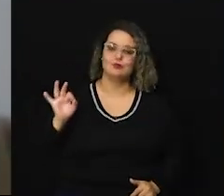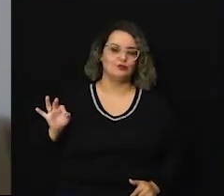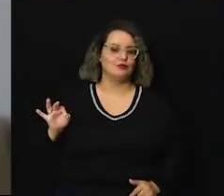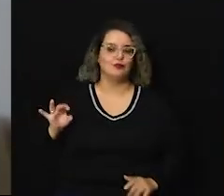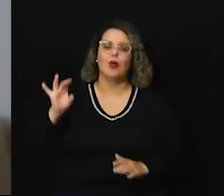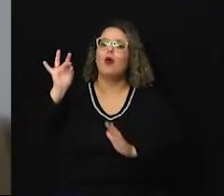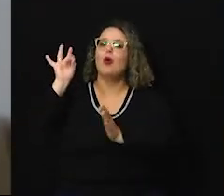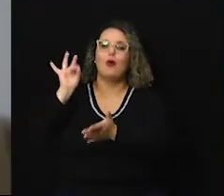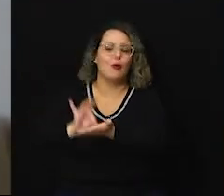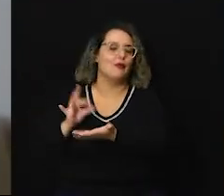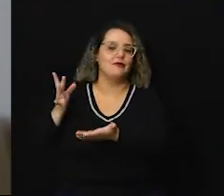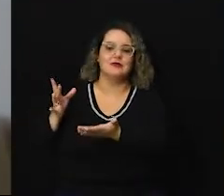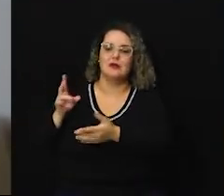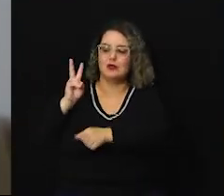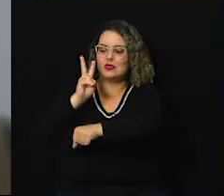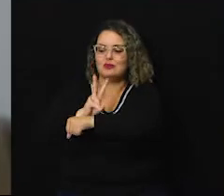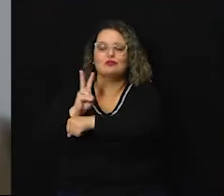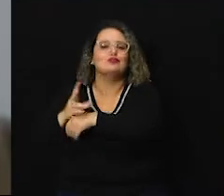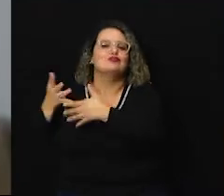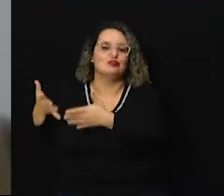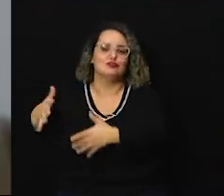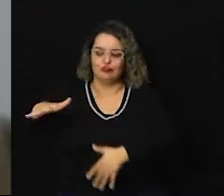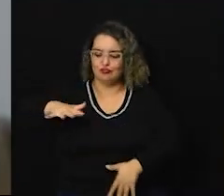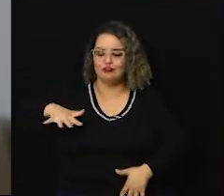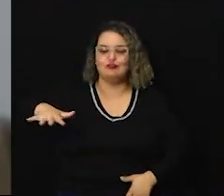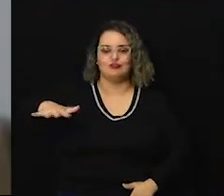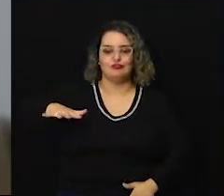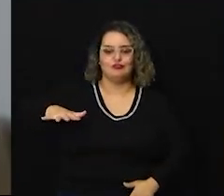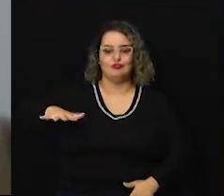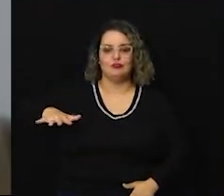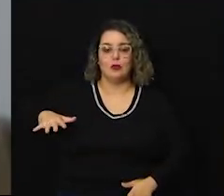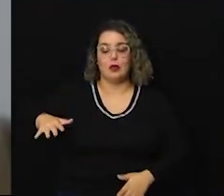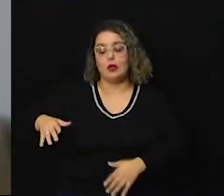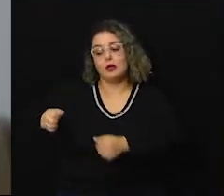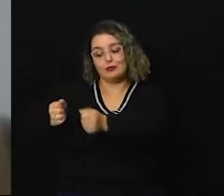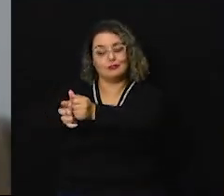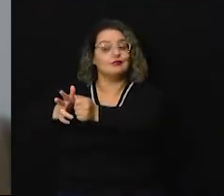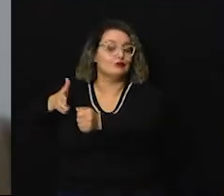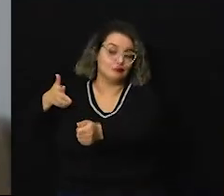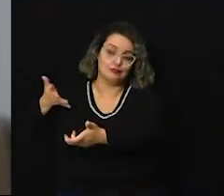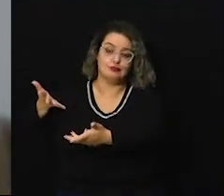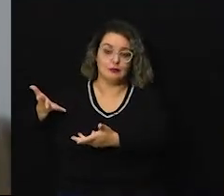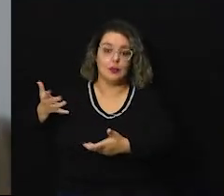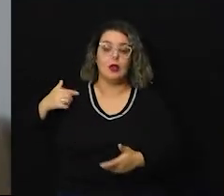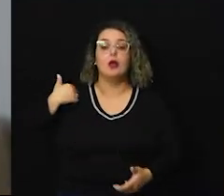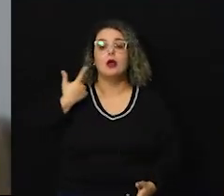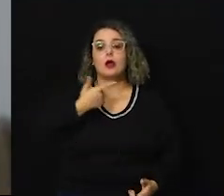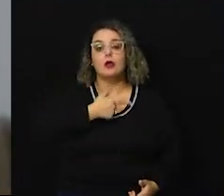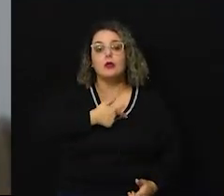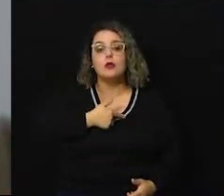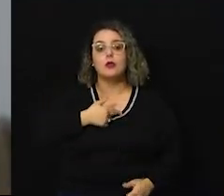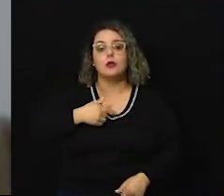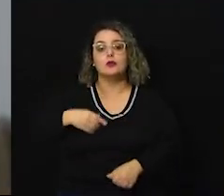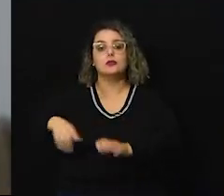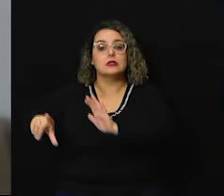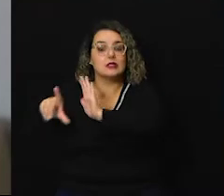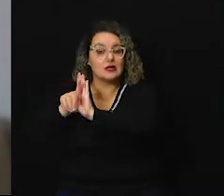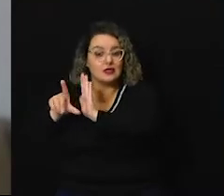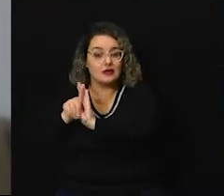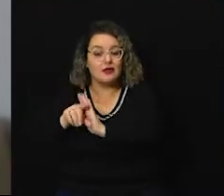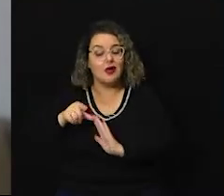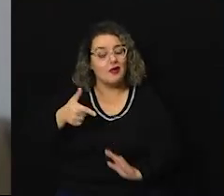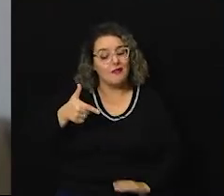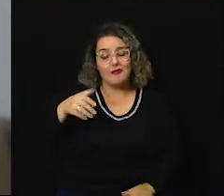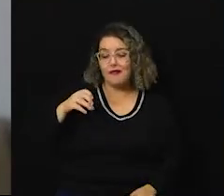Cerrado está oficialmente protegido em unidades de conservação e terras indígenas e o nosso código florestal existe apenas entre